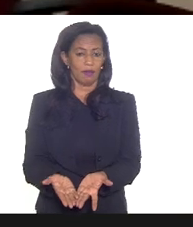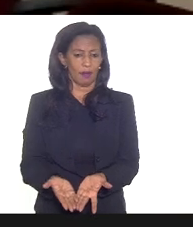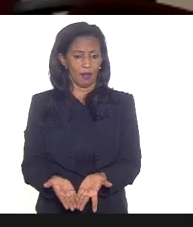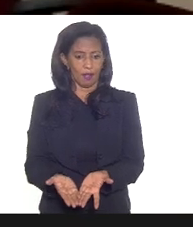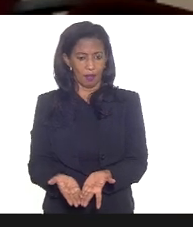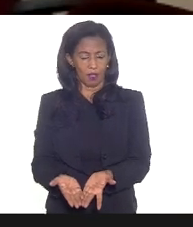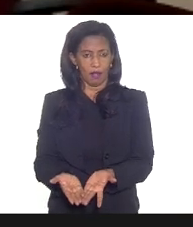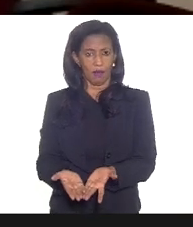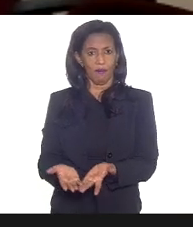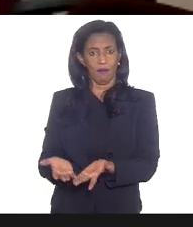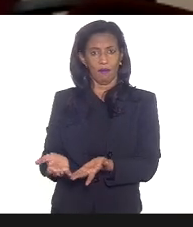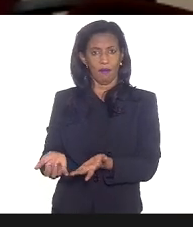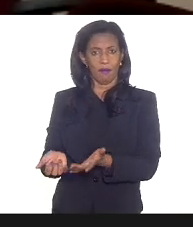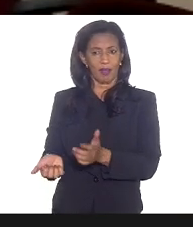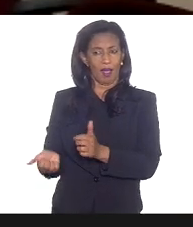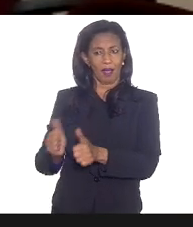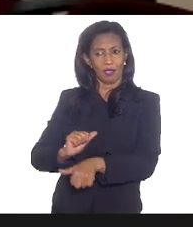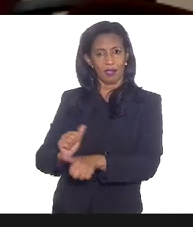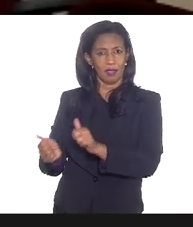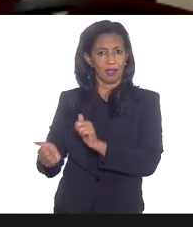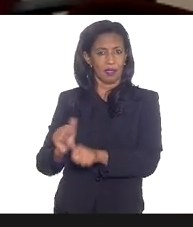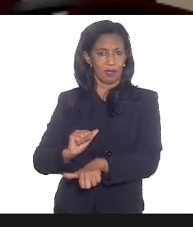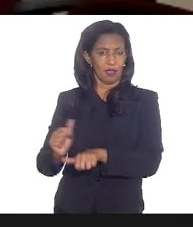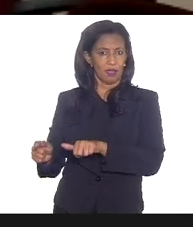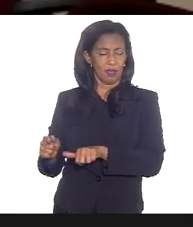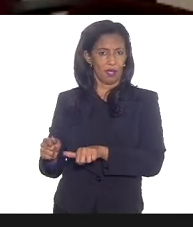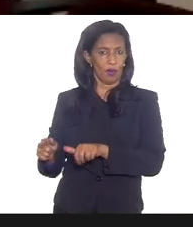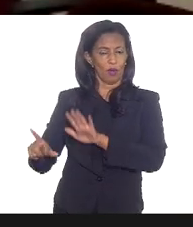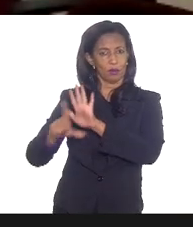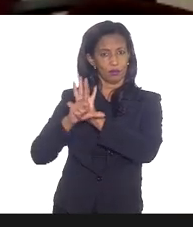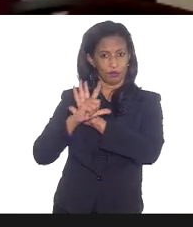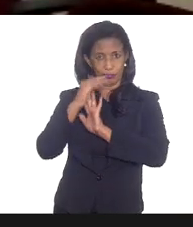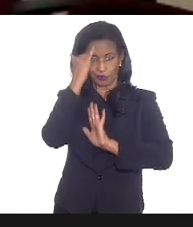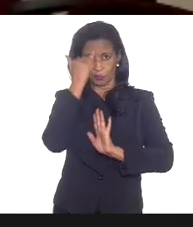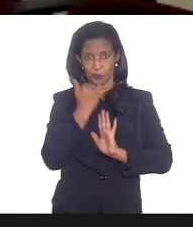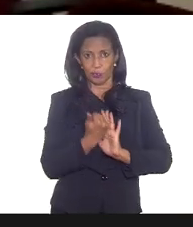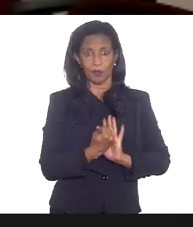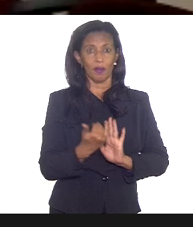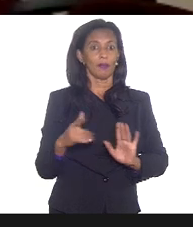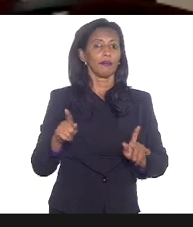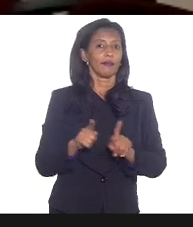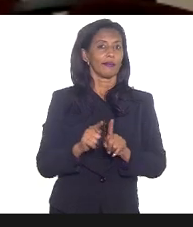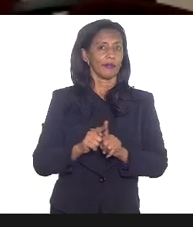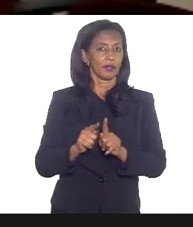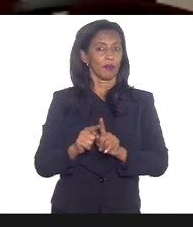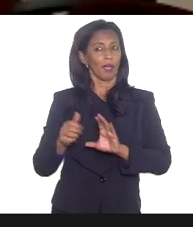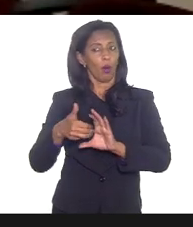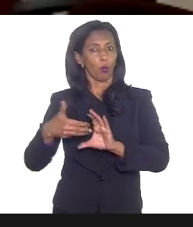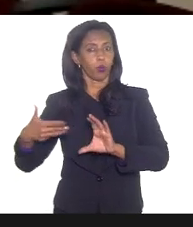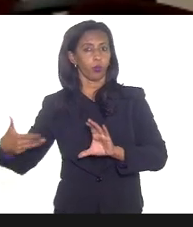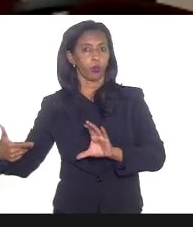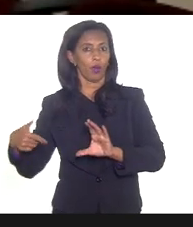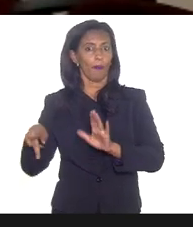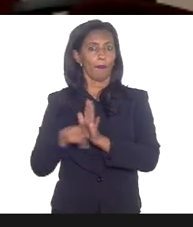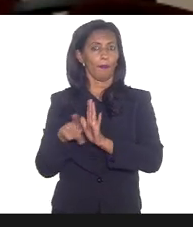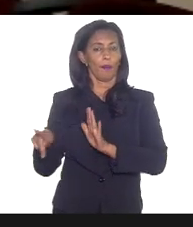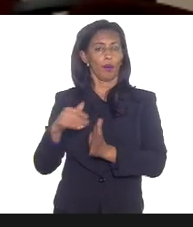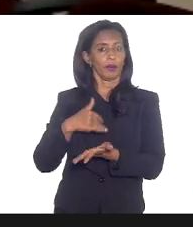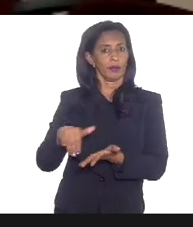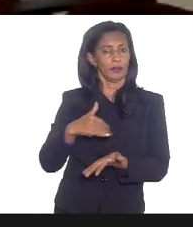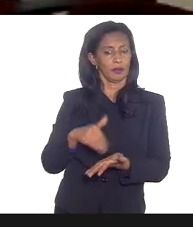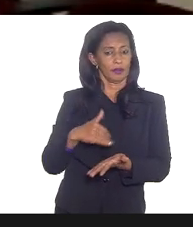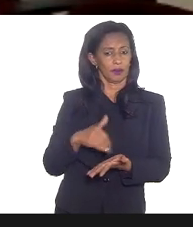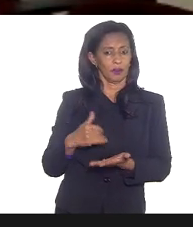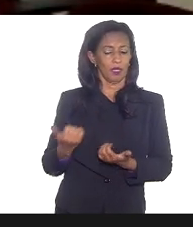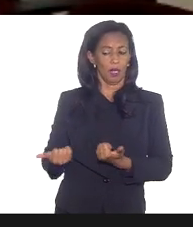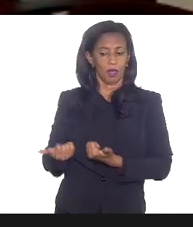estar adequando a legislação, a gente vai estar seguindo a legislação, mas trazendo as características da nossa secretaria,